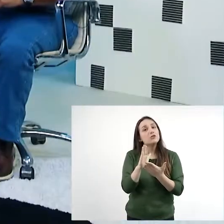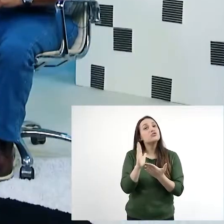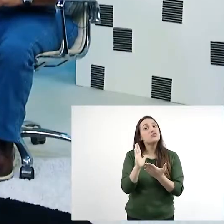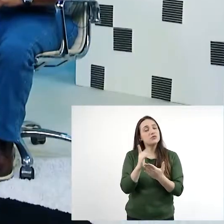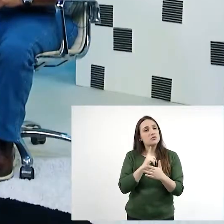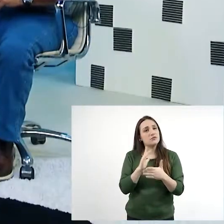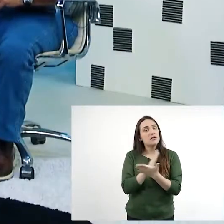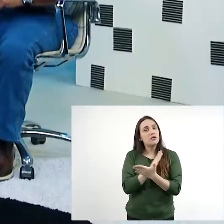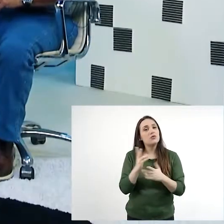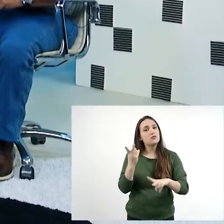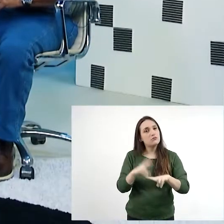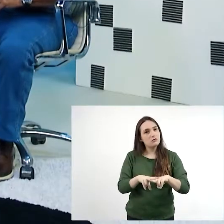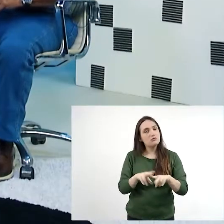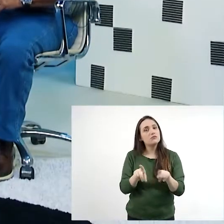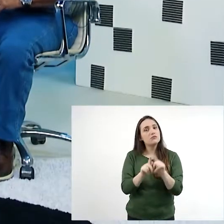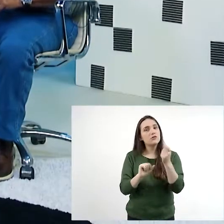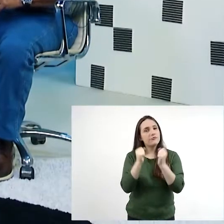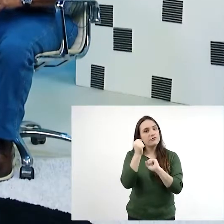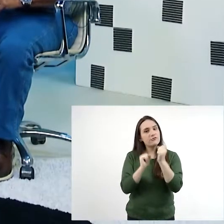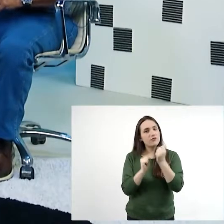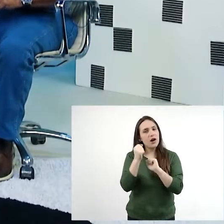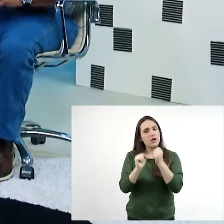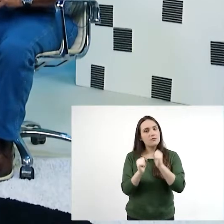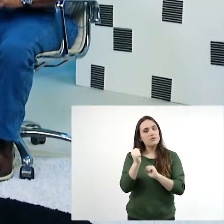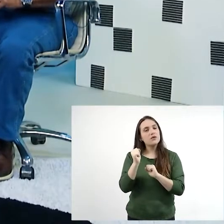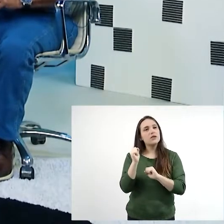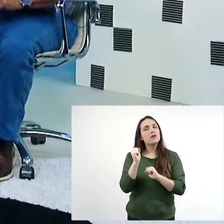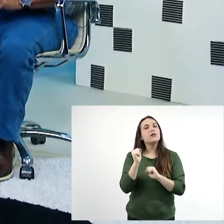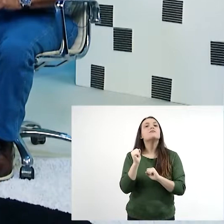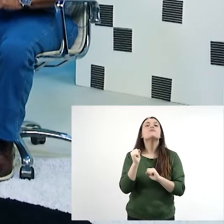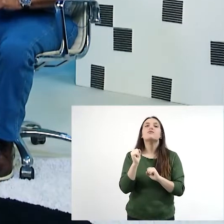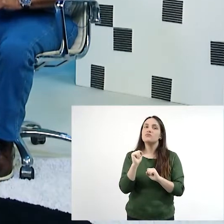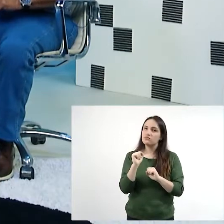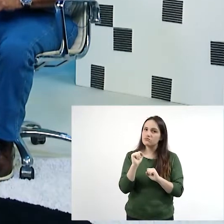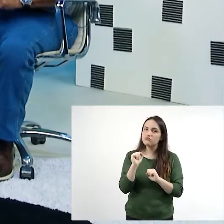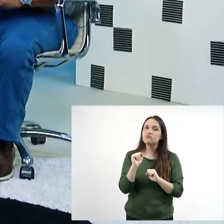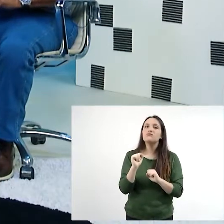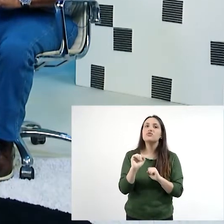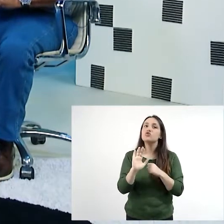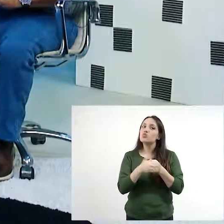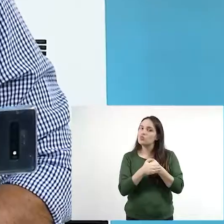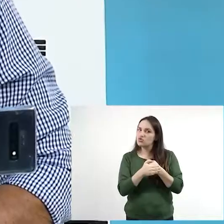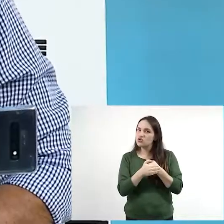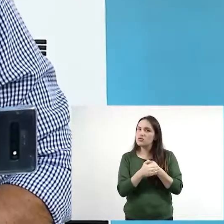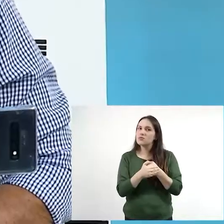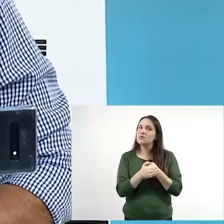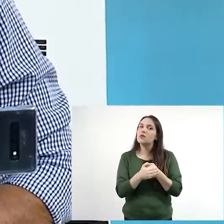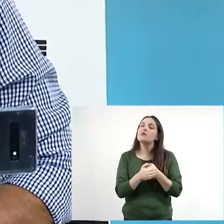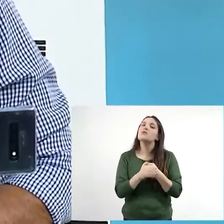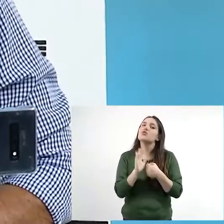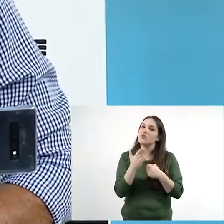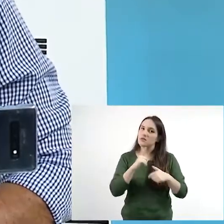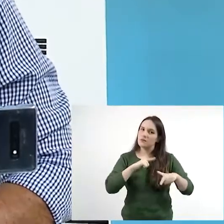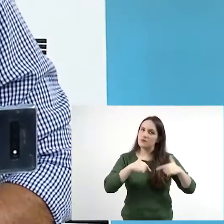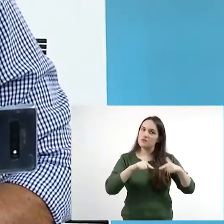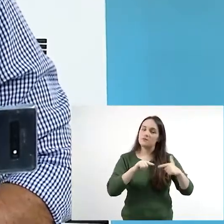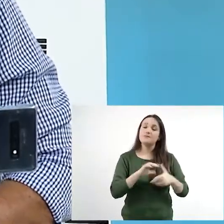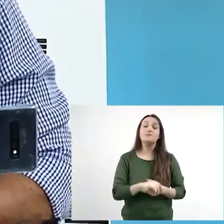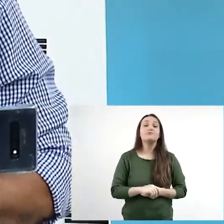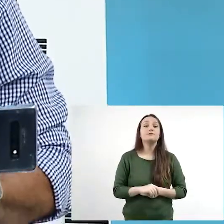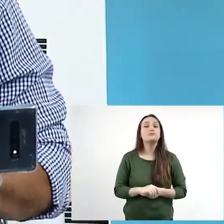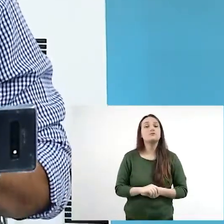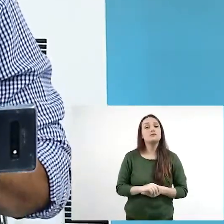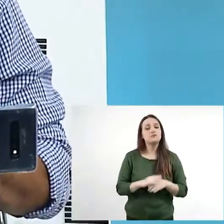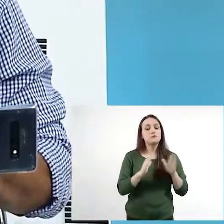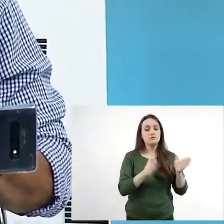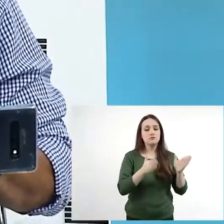prisões de fábricas clandestinas de álcool em gel. Foi um trabalho muito forte por parte do sistema.